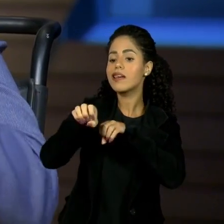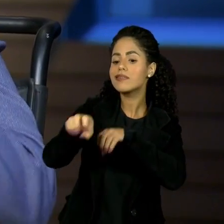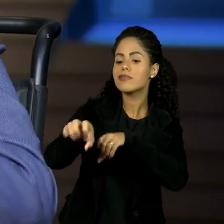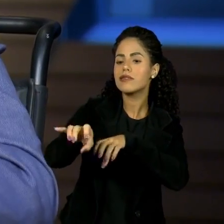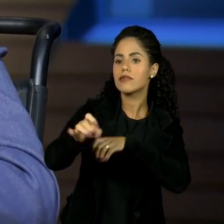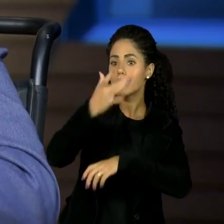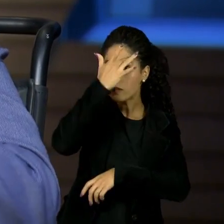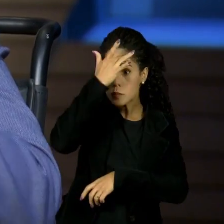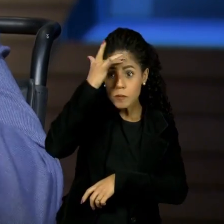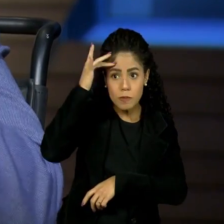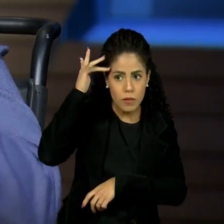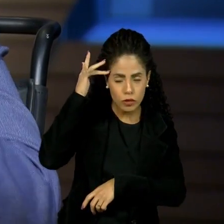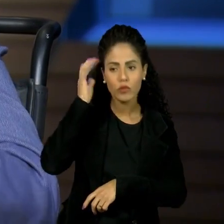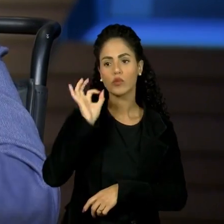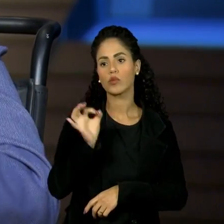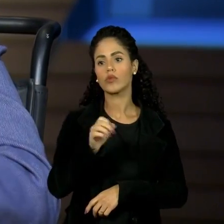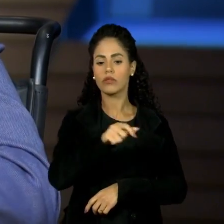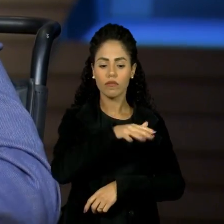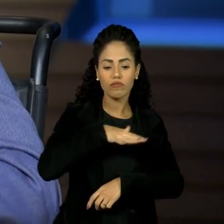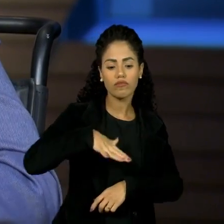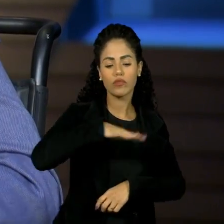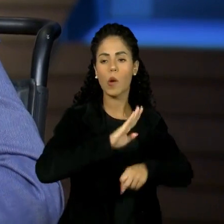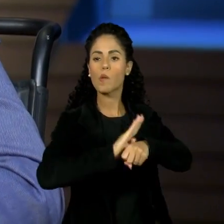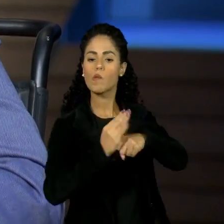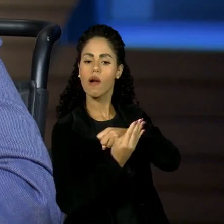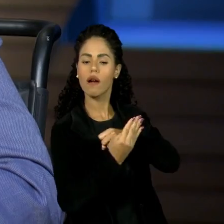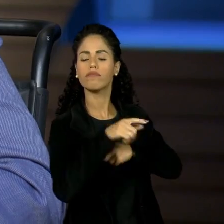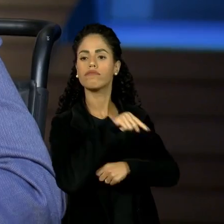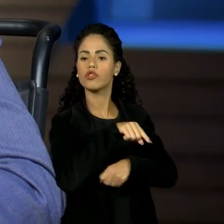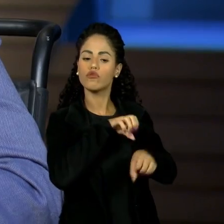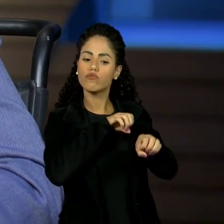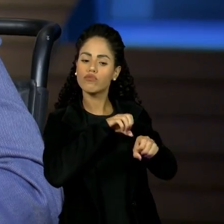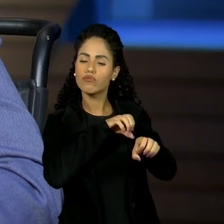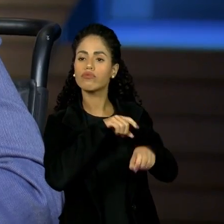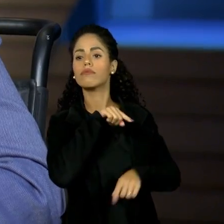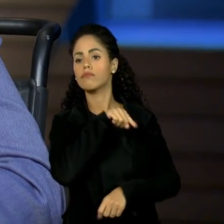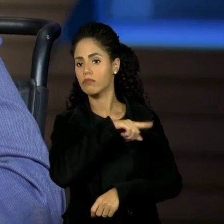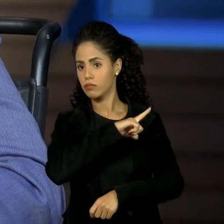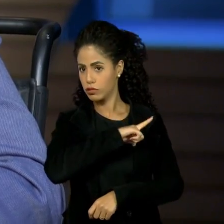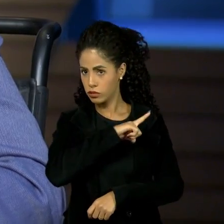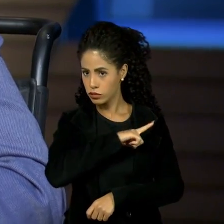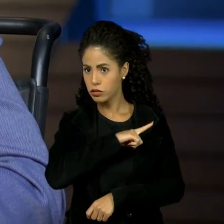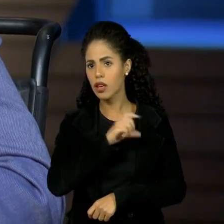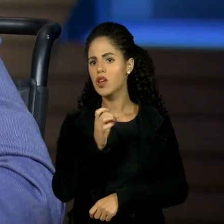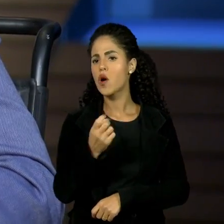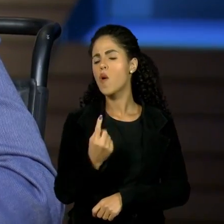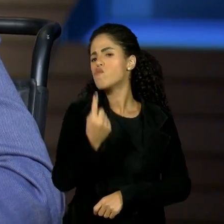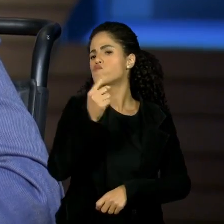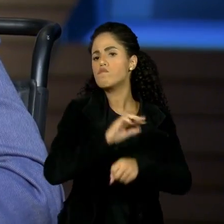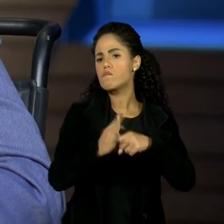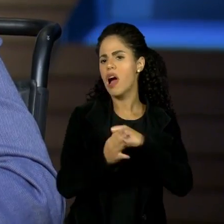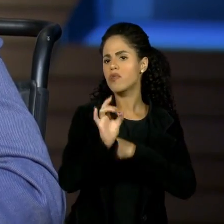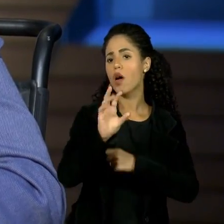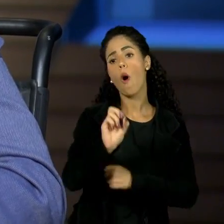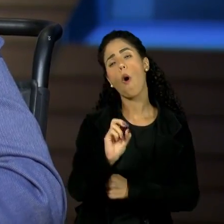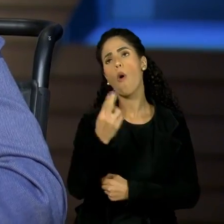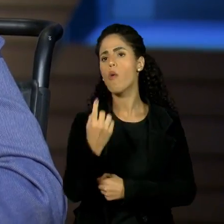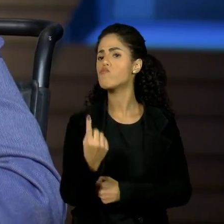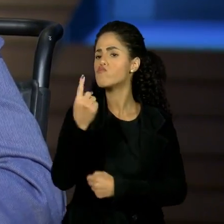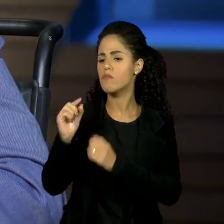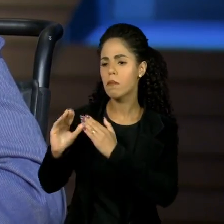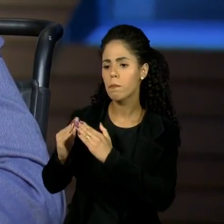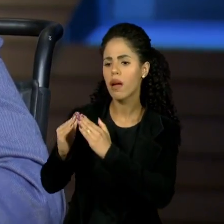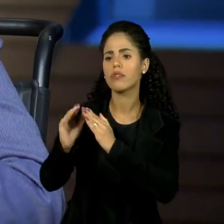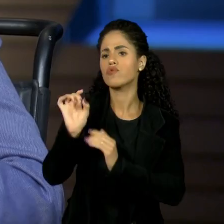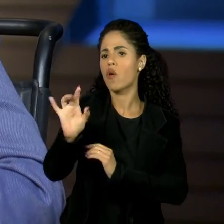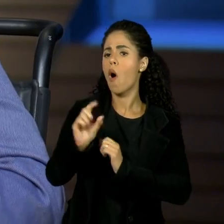um local, de uma comunidade. Essa comunidade não diz respeito só a um bairro, a uma favela, a uma empresa,